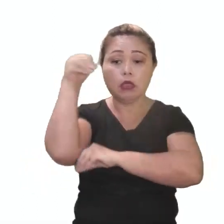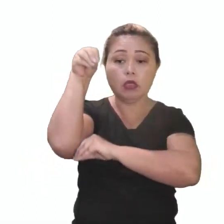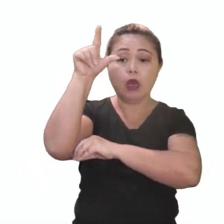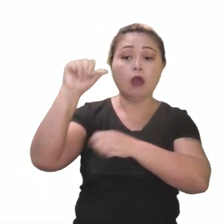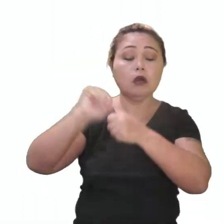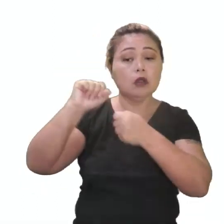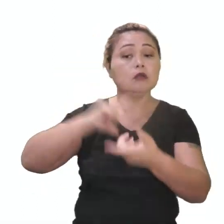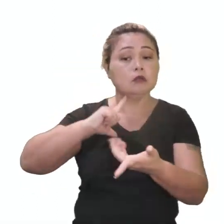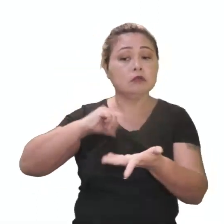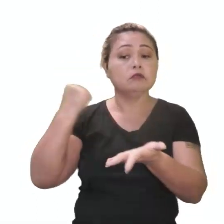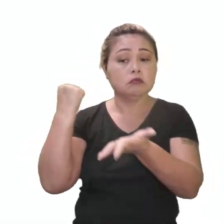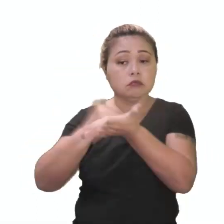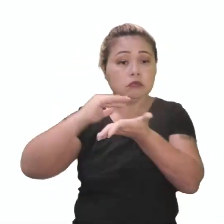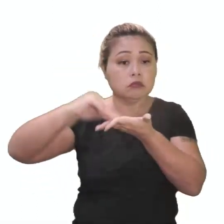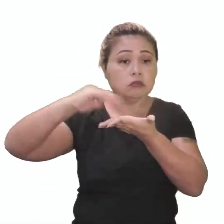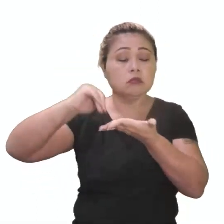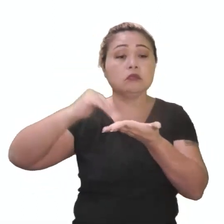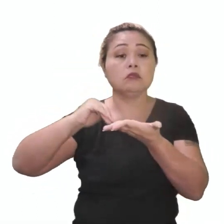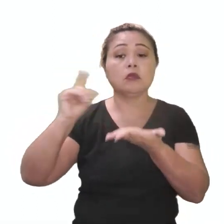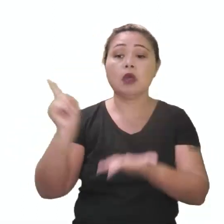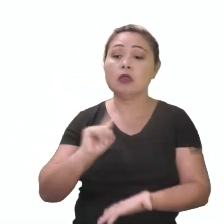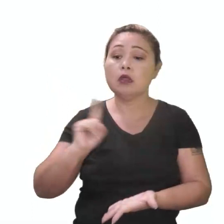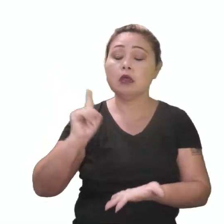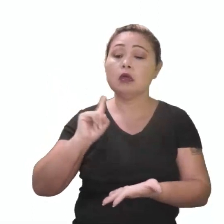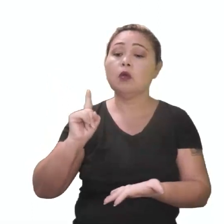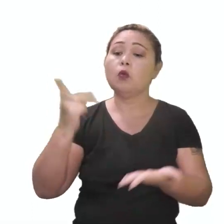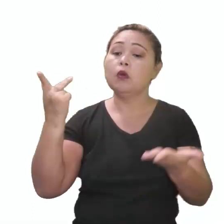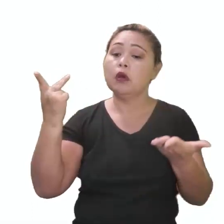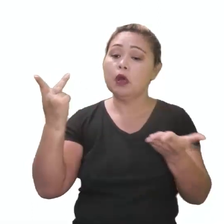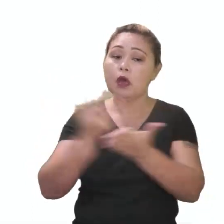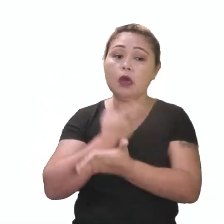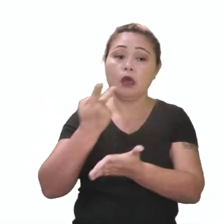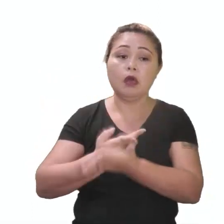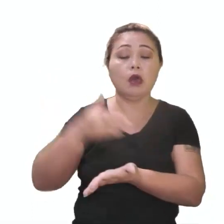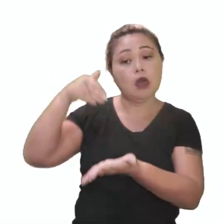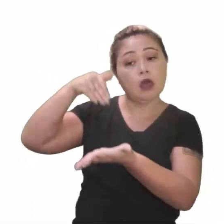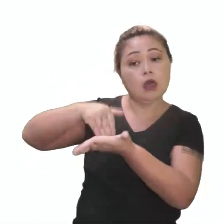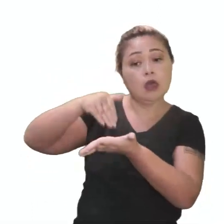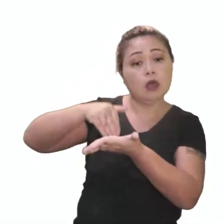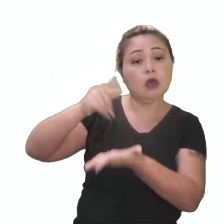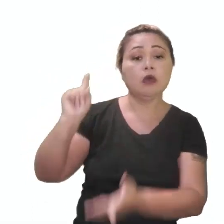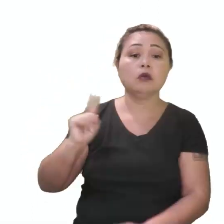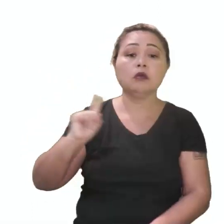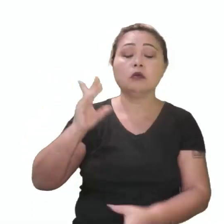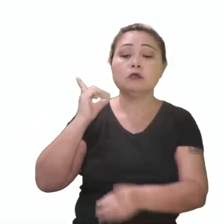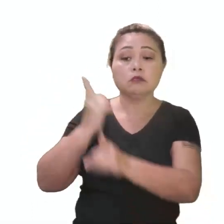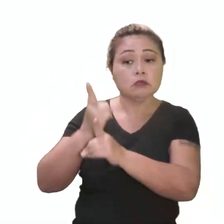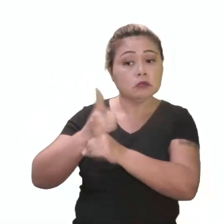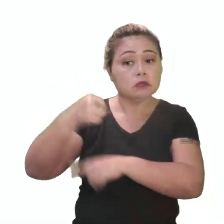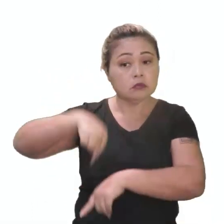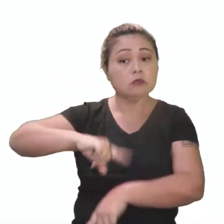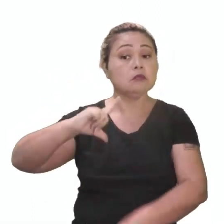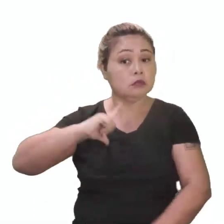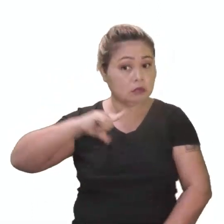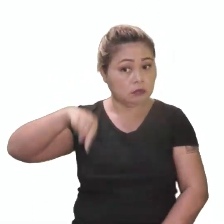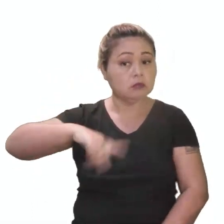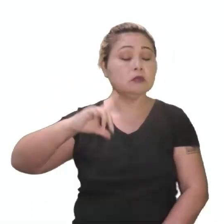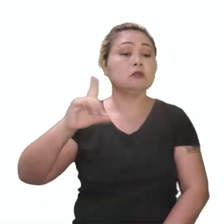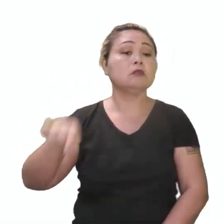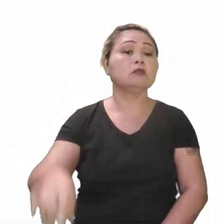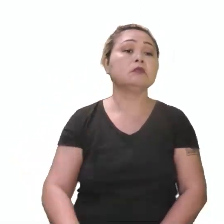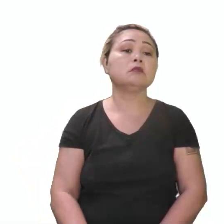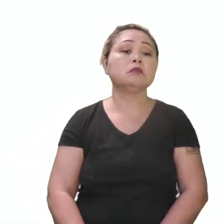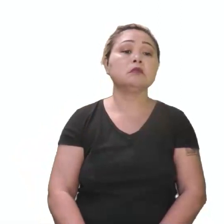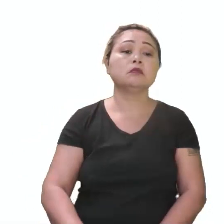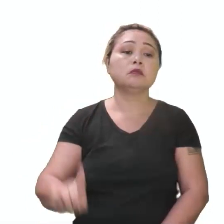tem registro sim, a única alternativa, então, não verdadeira é essa justamente, que está dizendo que não foram encontrados e foram encontrados, tá bom? Então